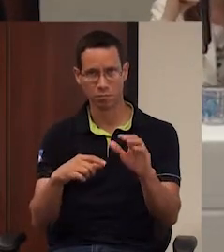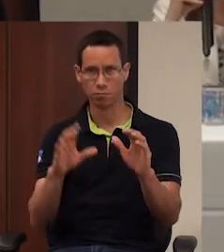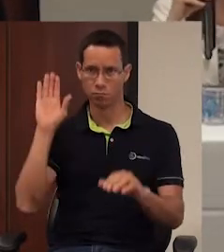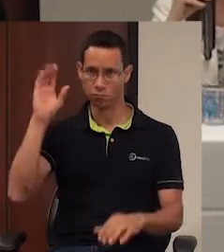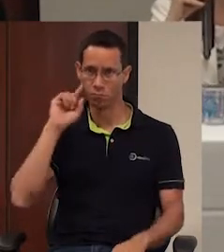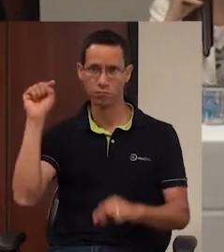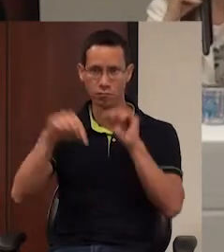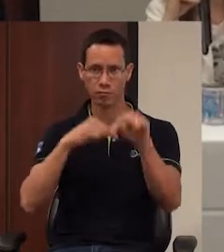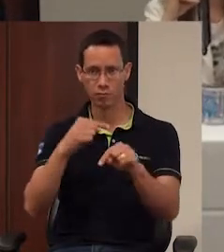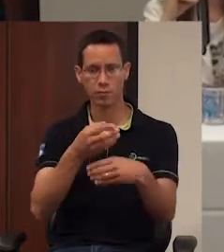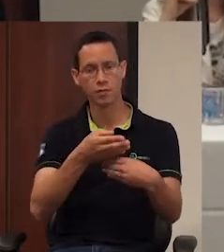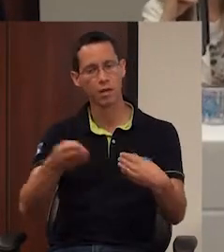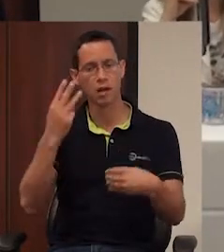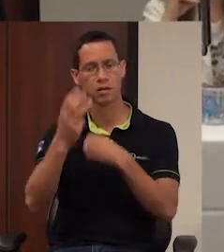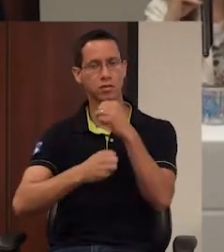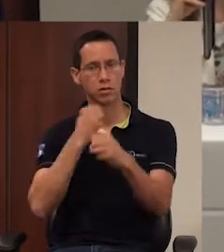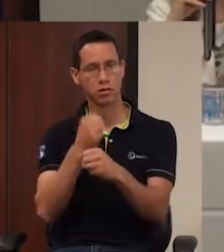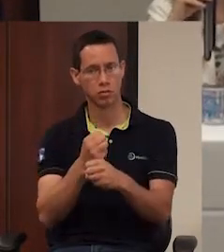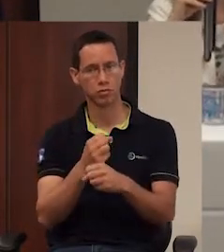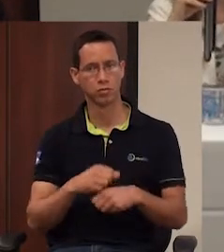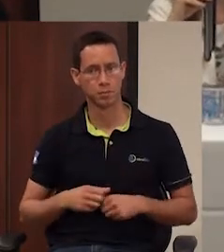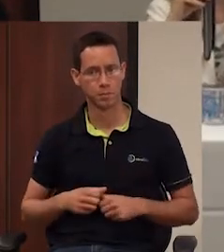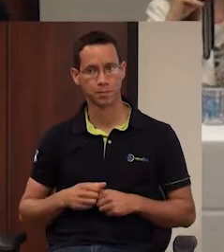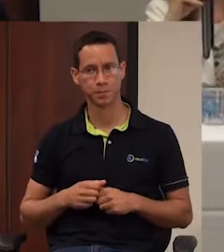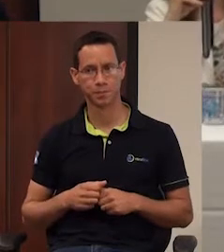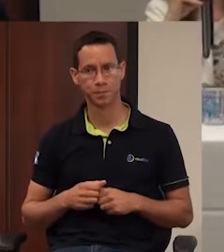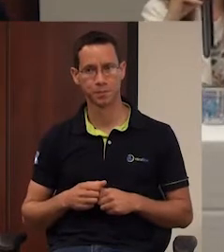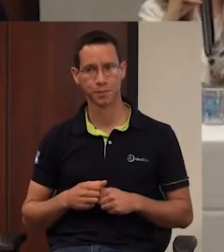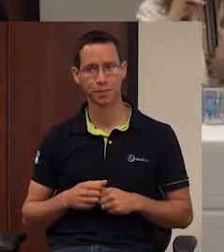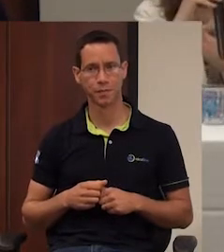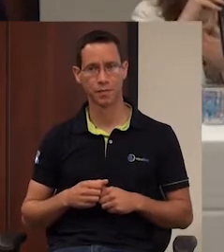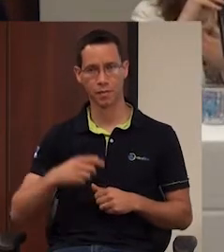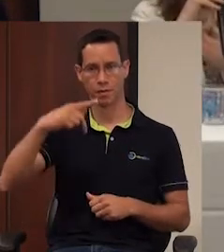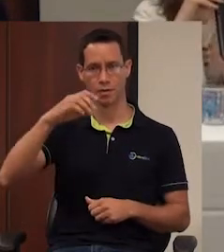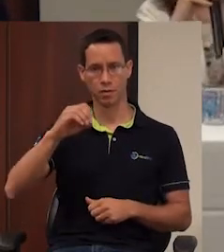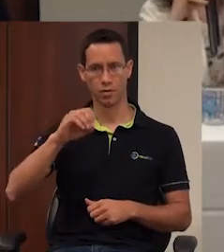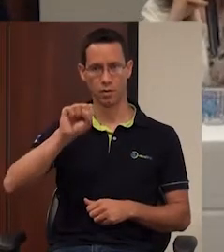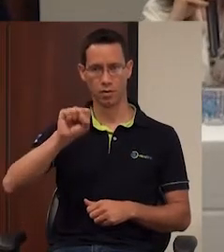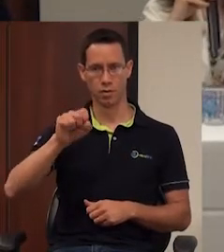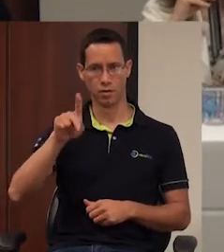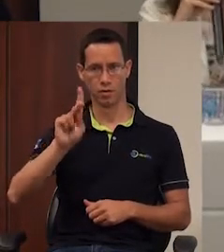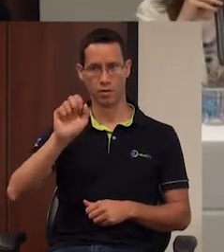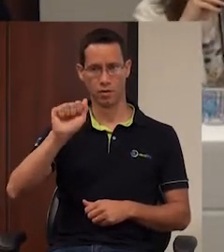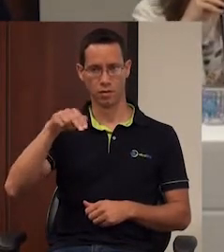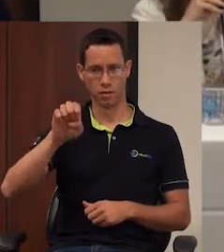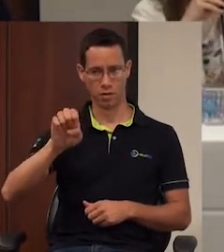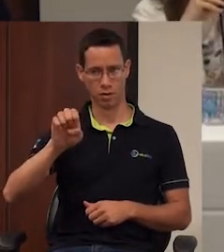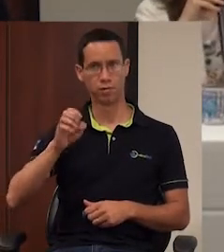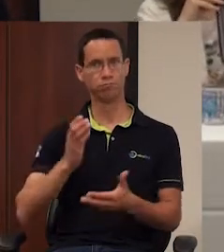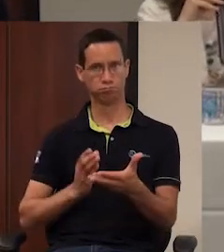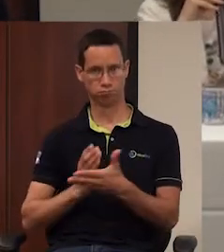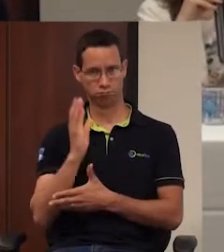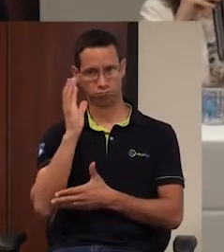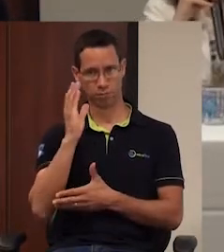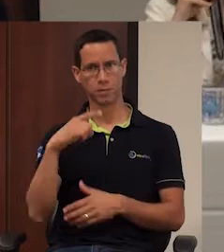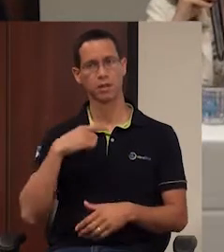projeto piloto de 3 anos. E uma das organizações, que é a Peoskin, foi selecionada. Né? Tem várias outras organizações